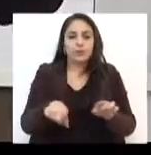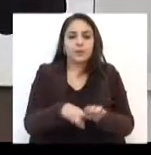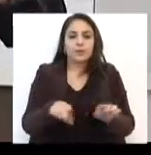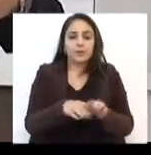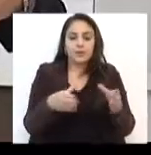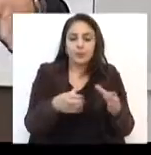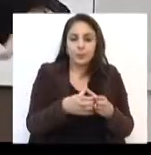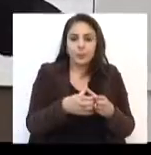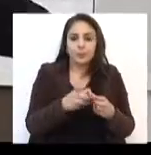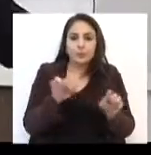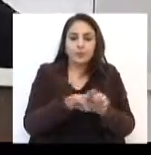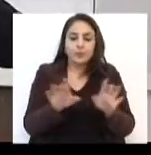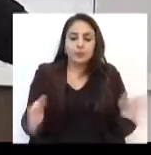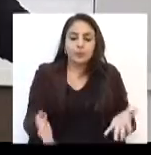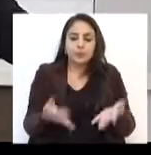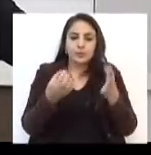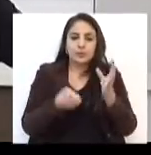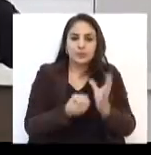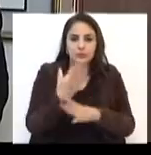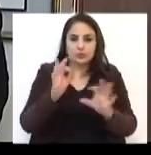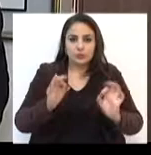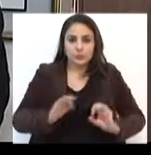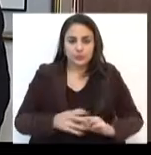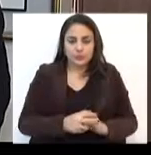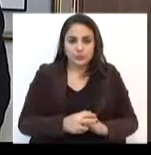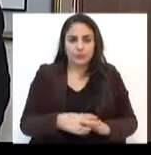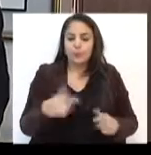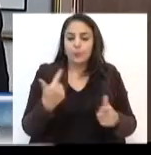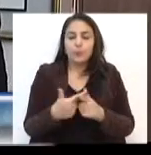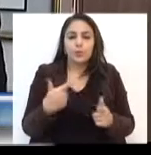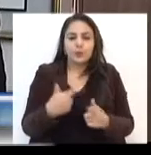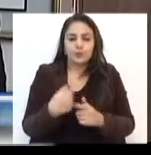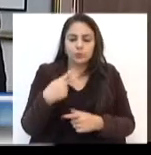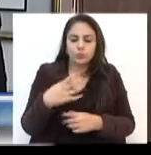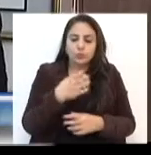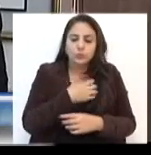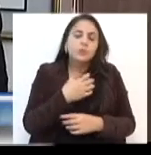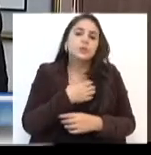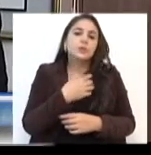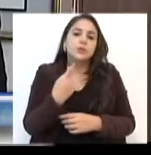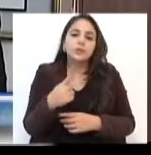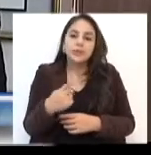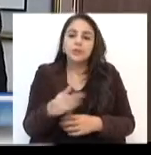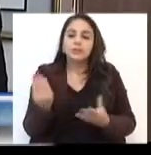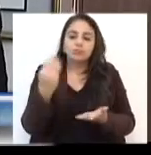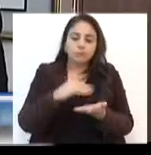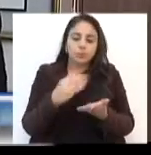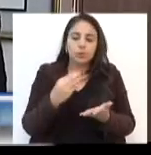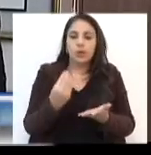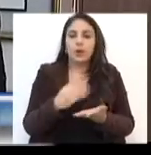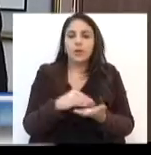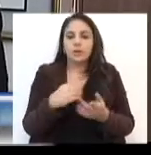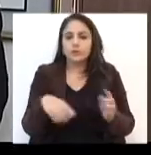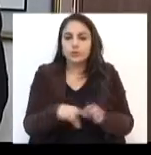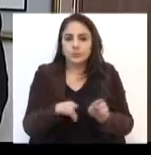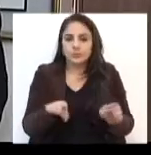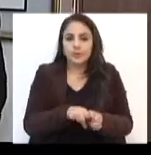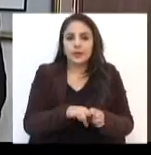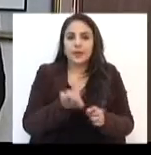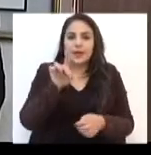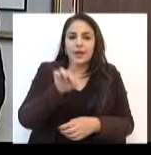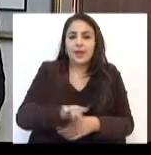que motivou a criação do projeto. Porque da forma que ele está sendo implantado, querem implantar,